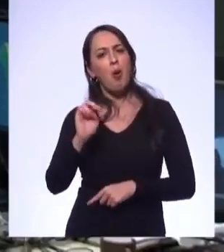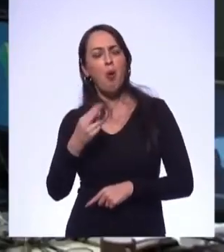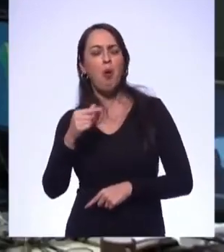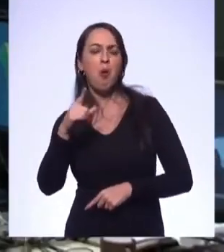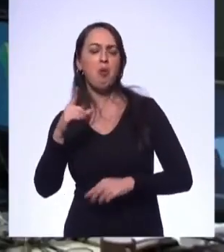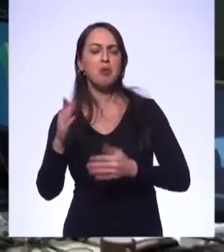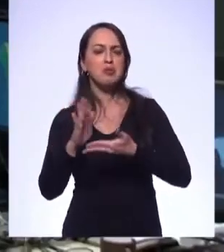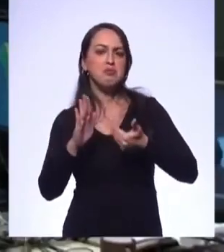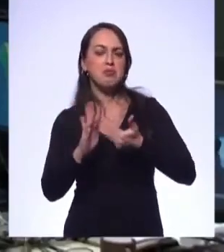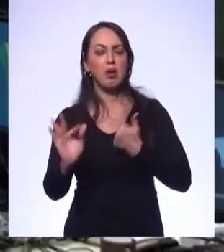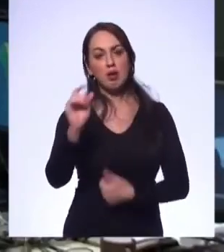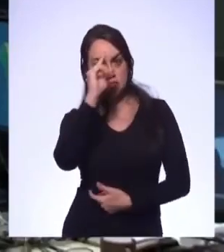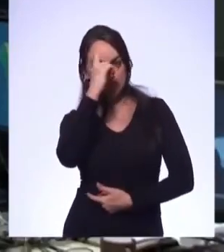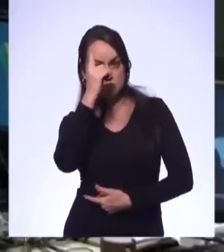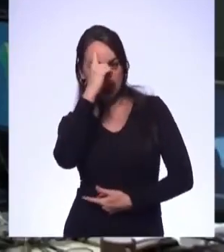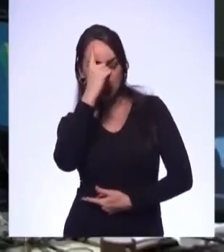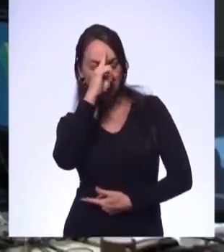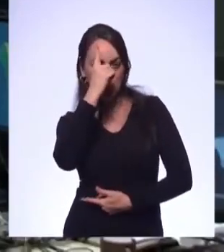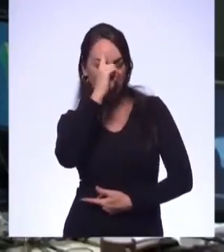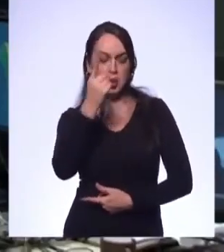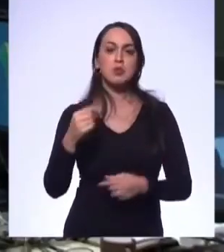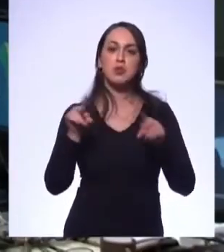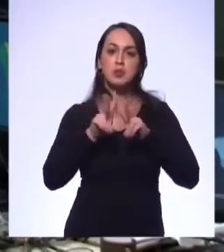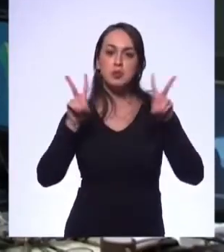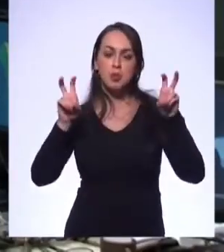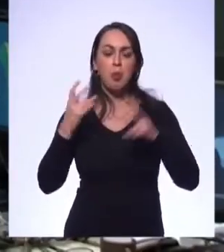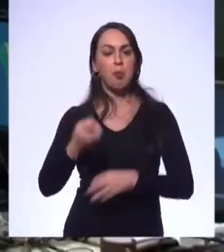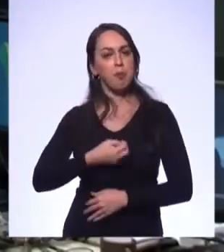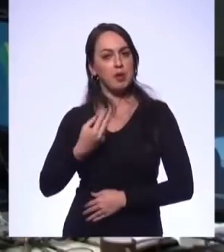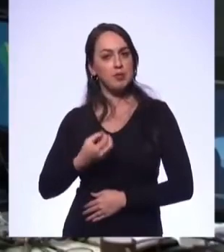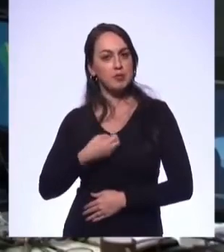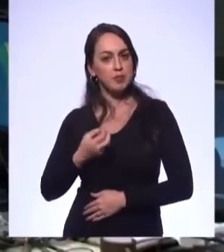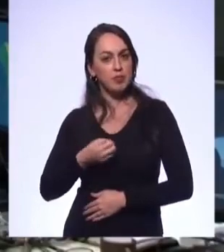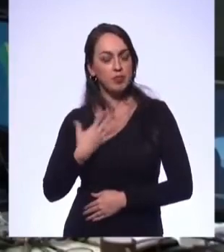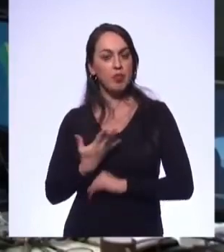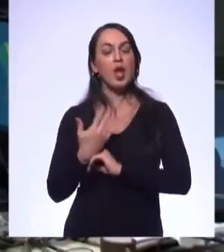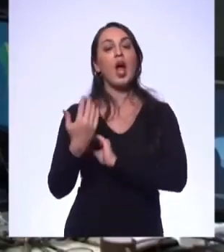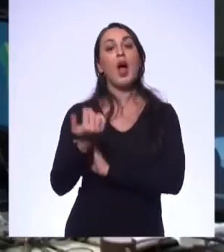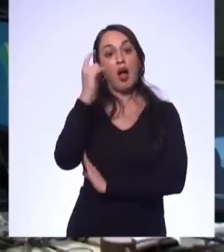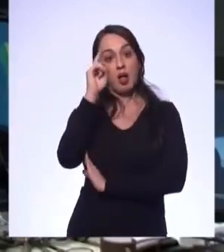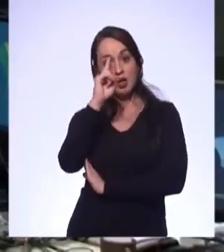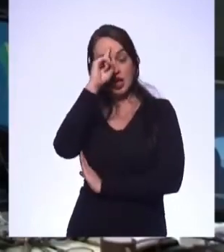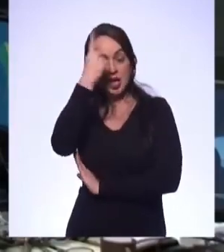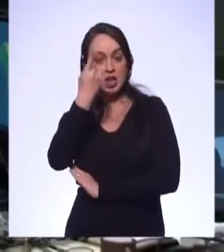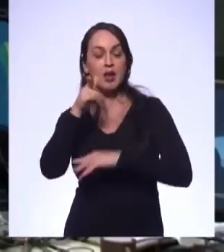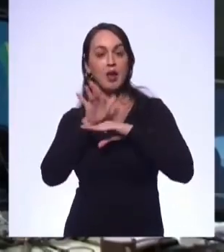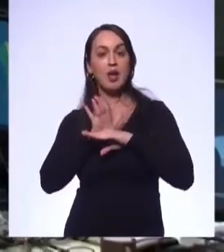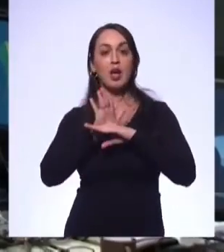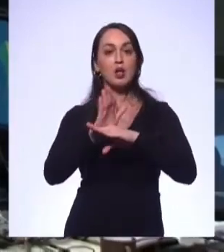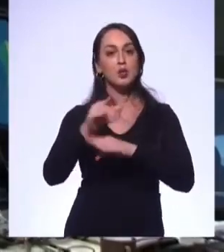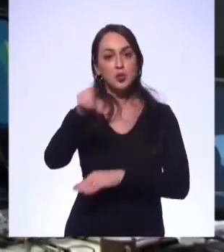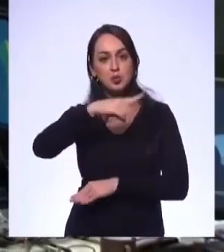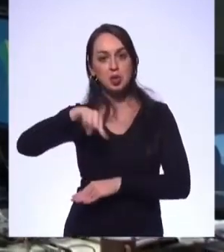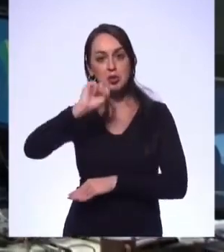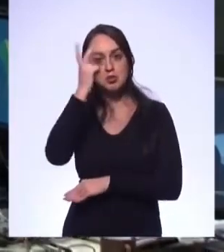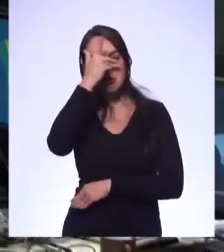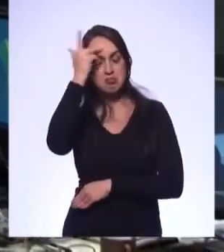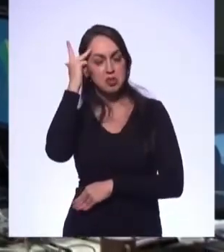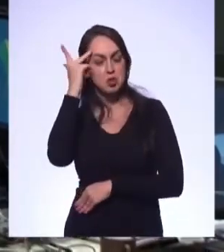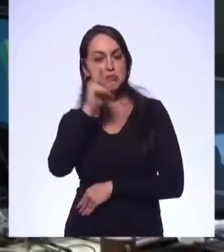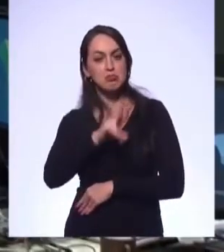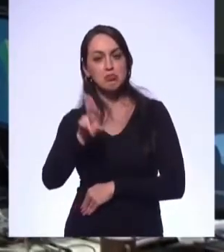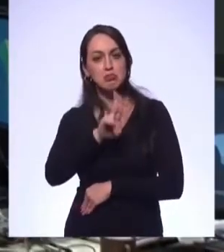A ideia é dar mais agilidade e qualidade no encaminhamento das solicitações dos usuários. Somente no primeiro semestre deste